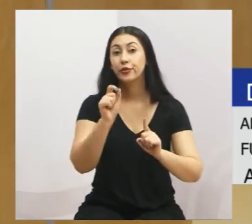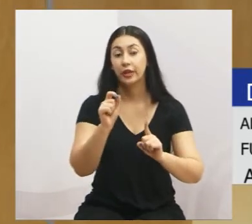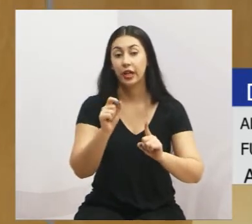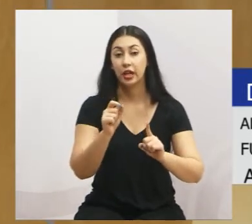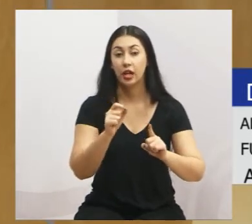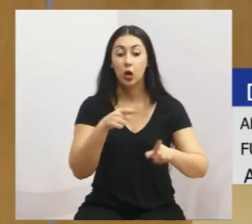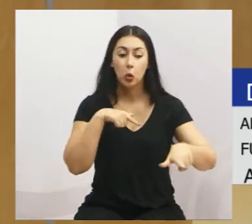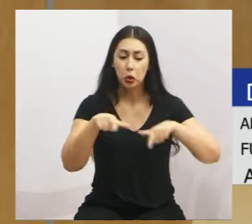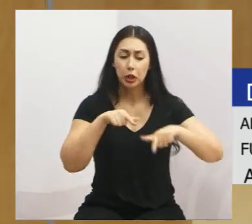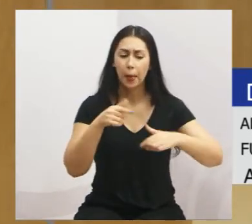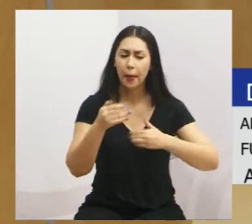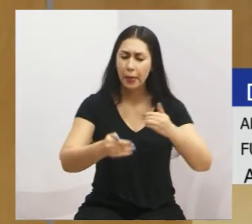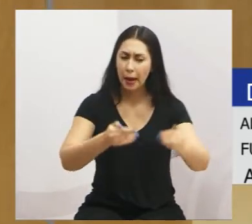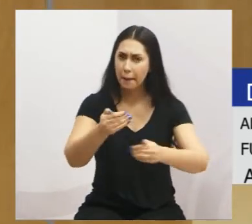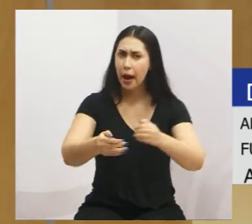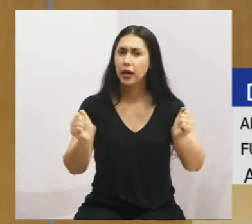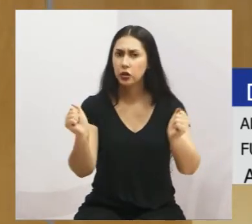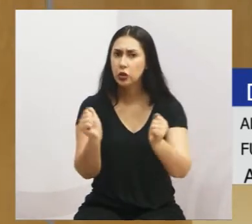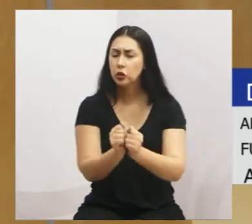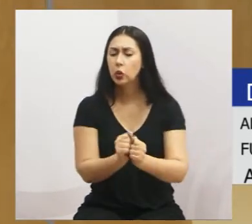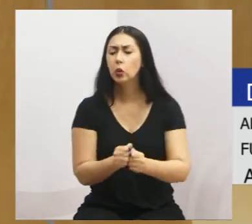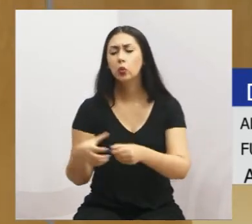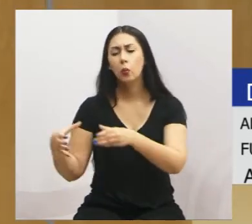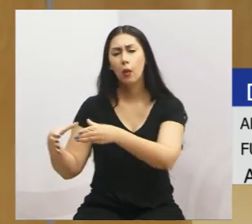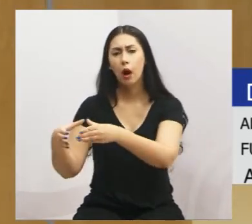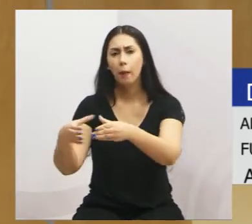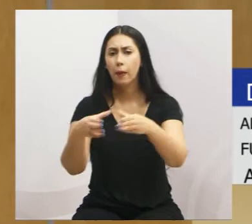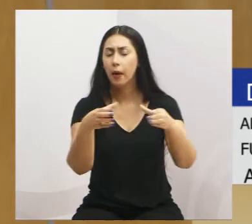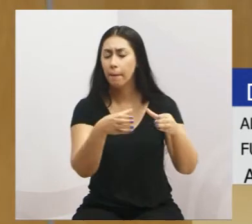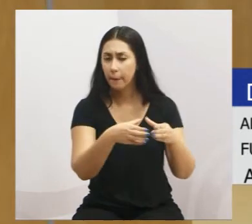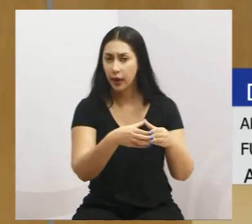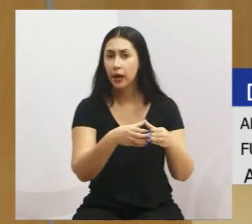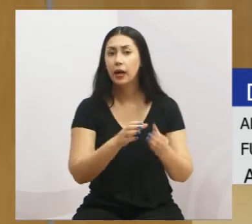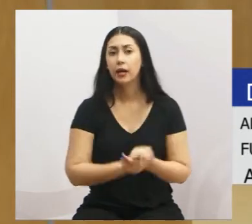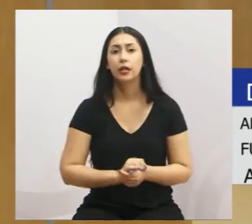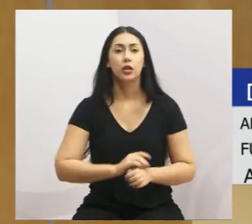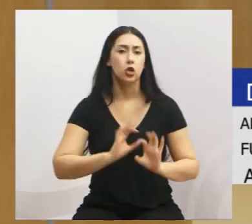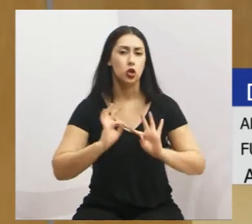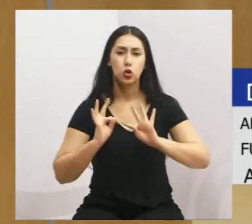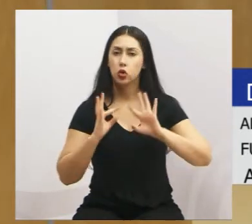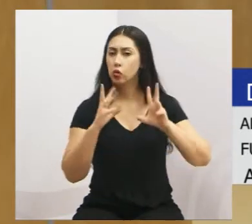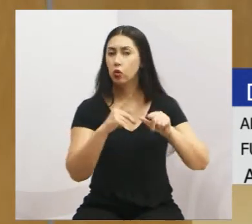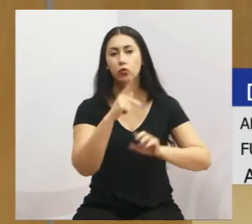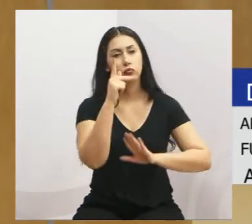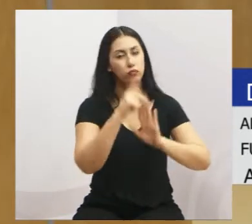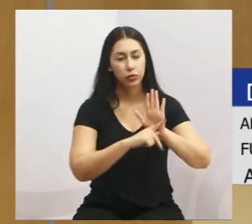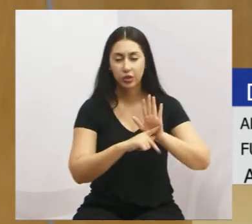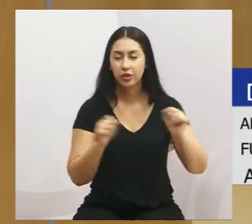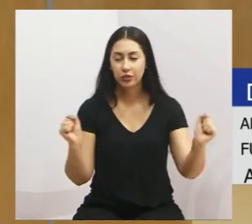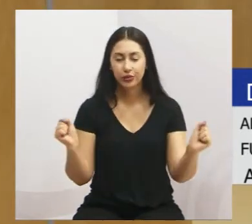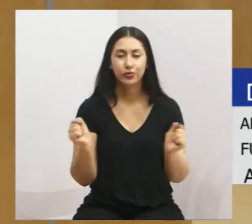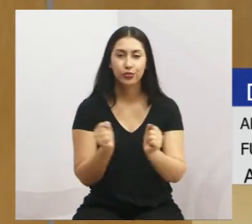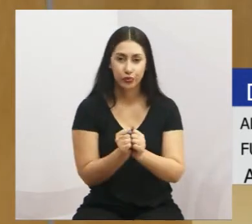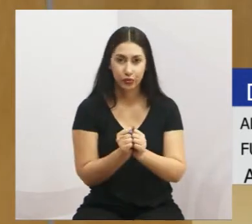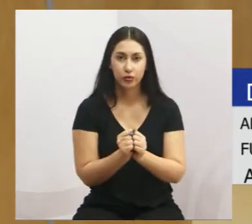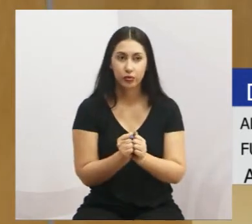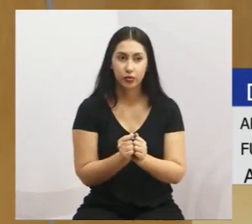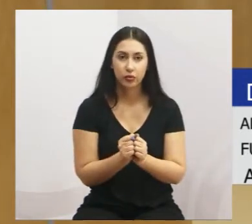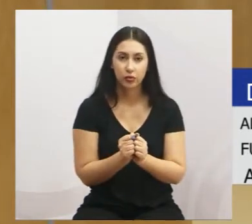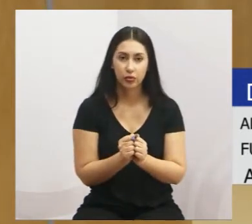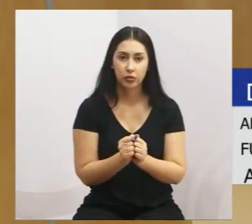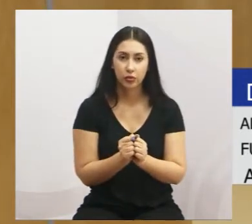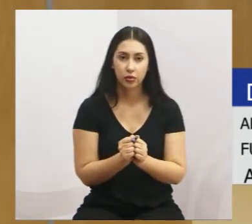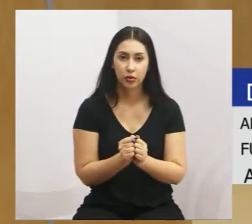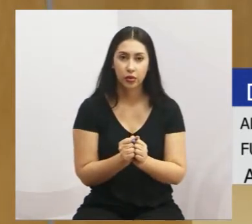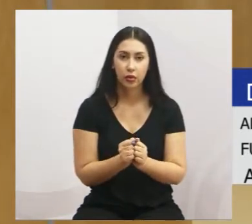trabalhos conjunto com a Fundação Pró Lar, de modo que os programas, projetos e ações desenvolvidos pelo Poder Público Municipal estejam